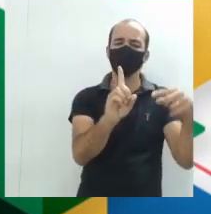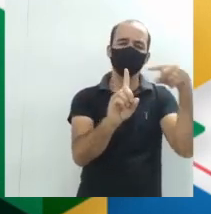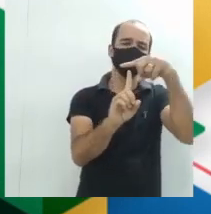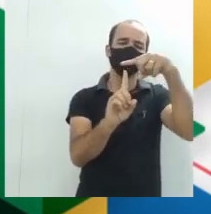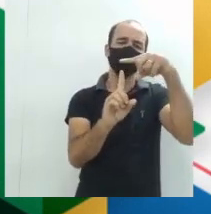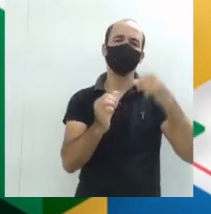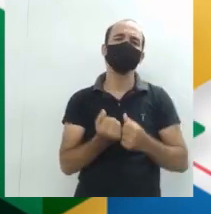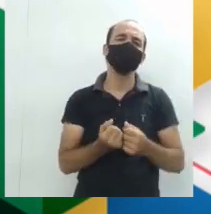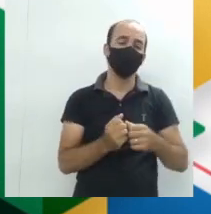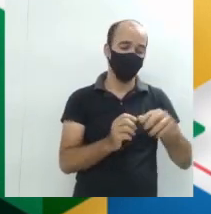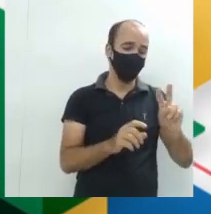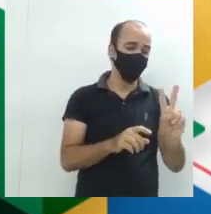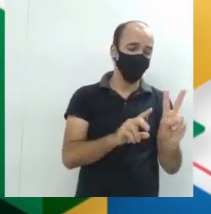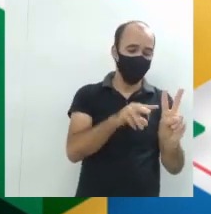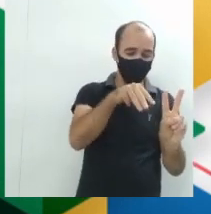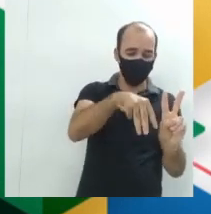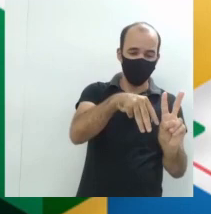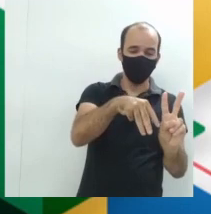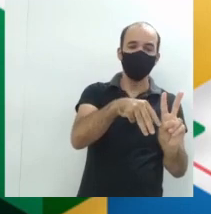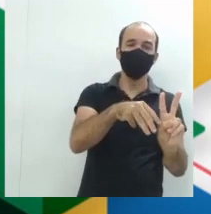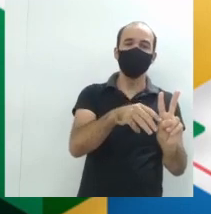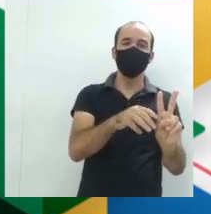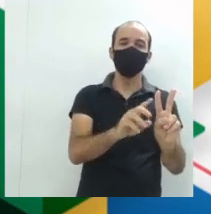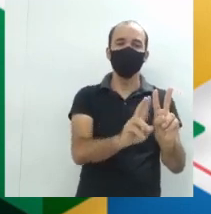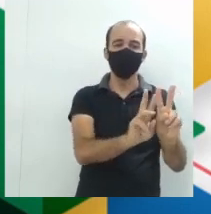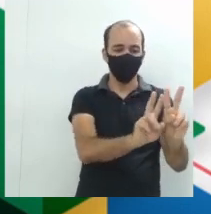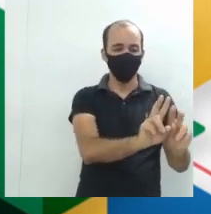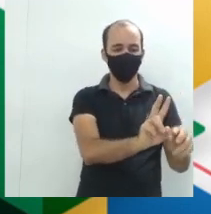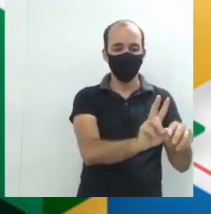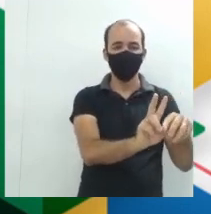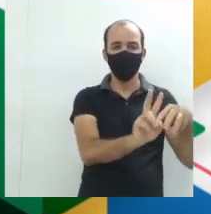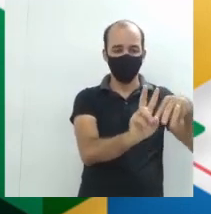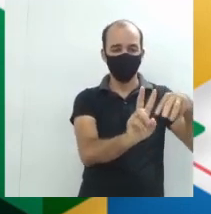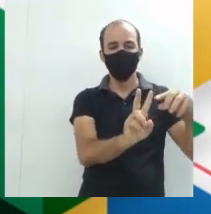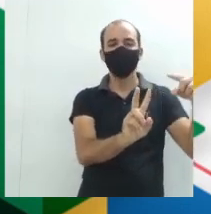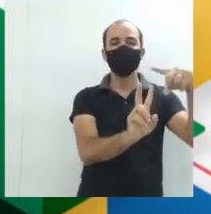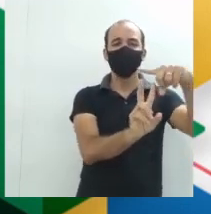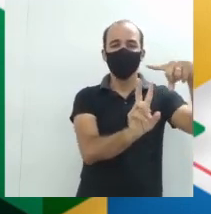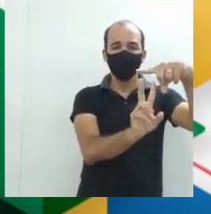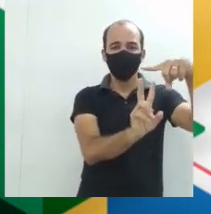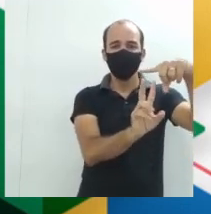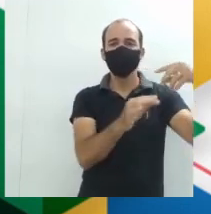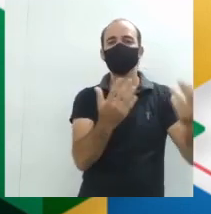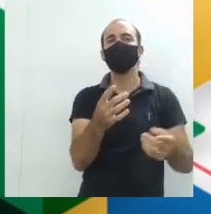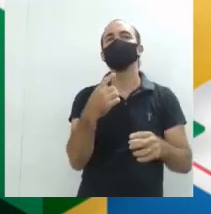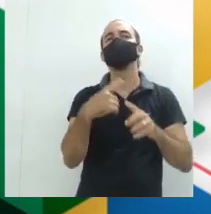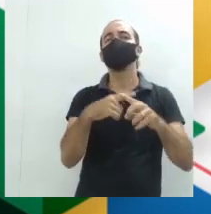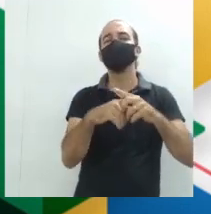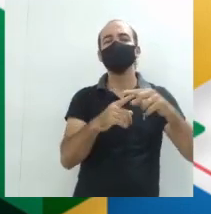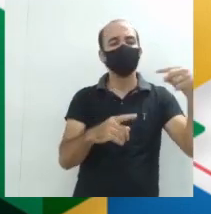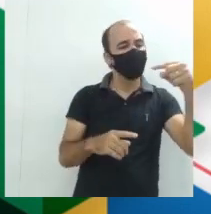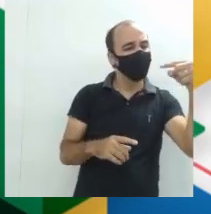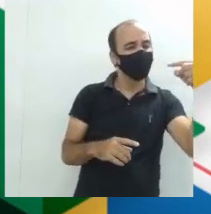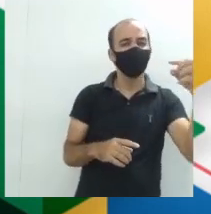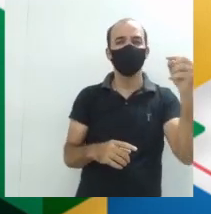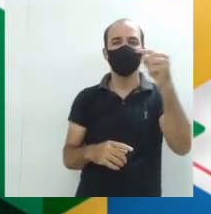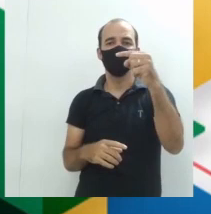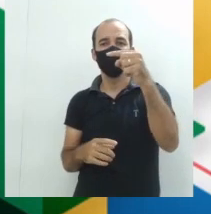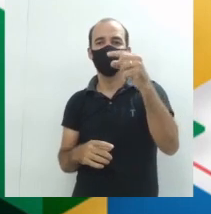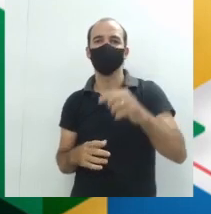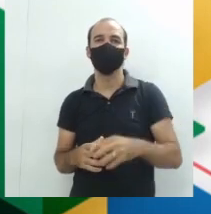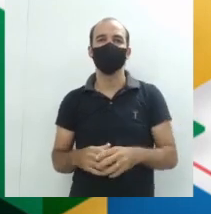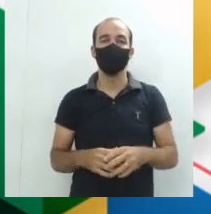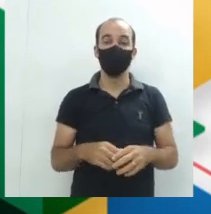a setinha em D e não tem no tempo? Muito bem, fera. É porque o tempo é